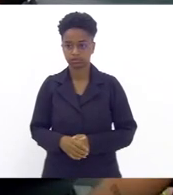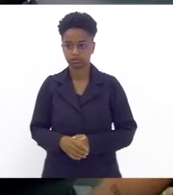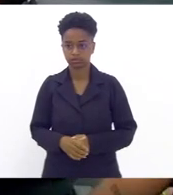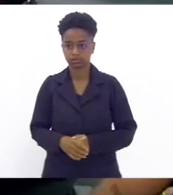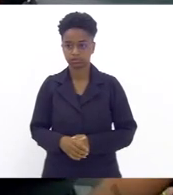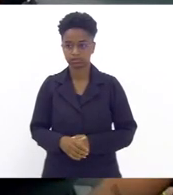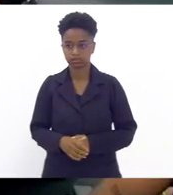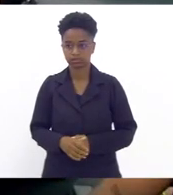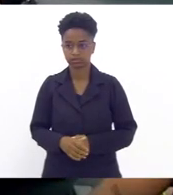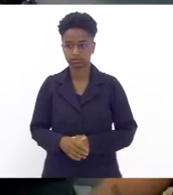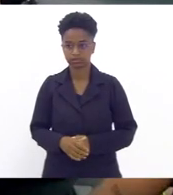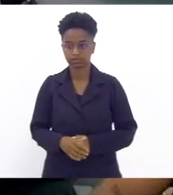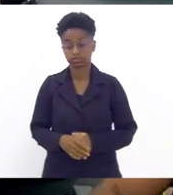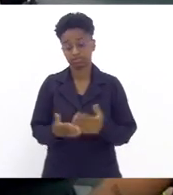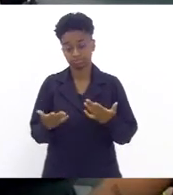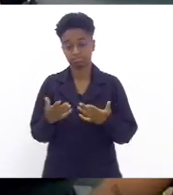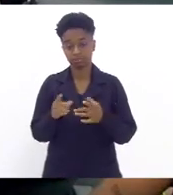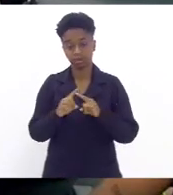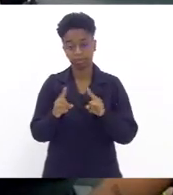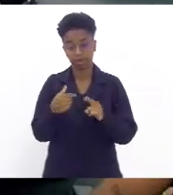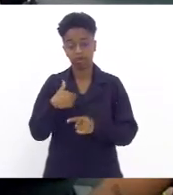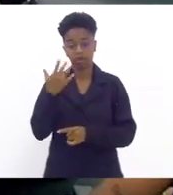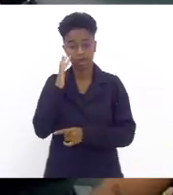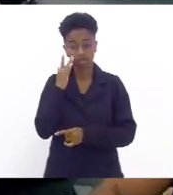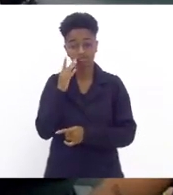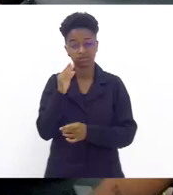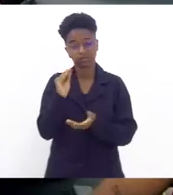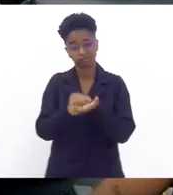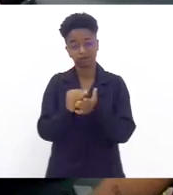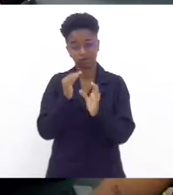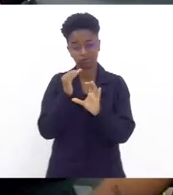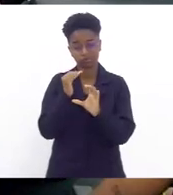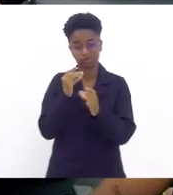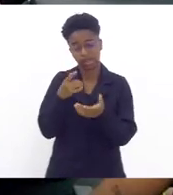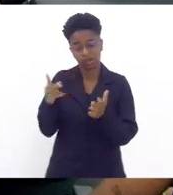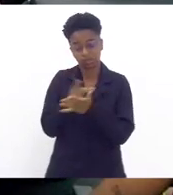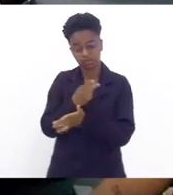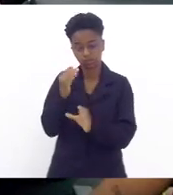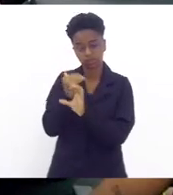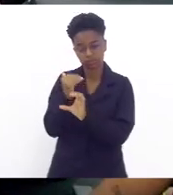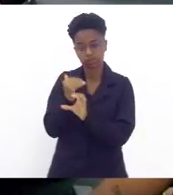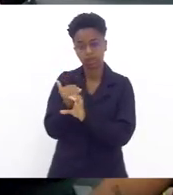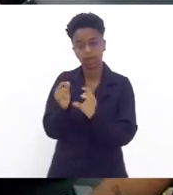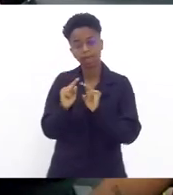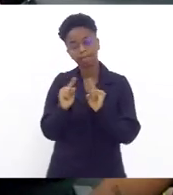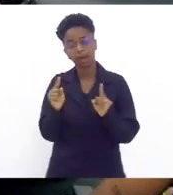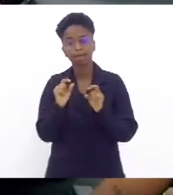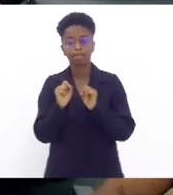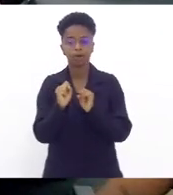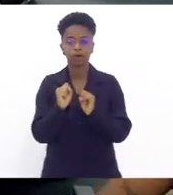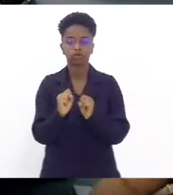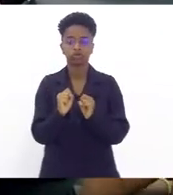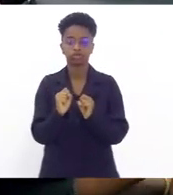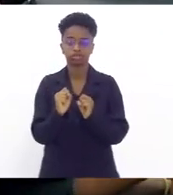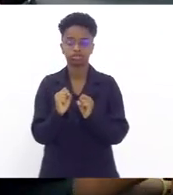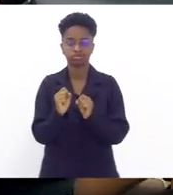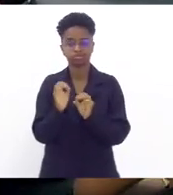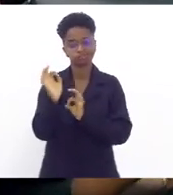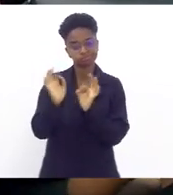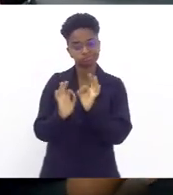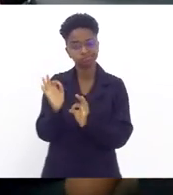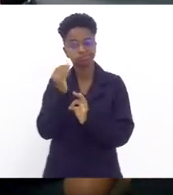mas acho que é uma aresta de comunicação que a gente pode pode enfim aparar